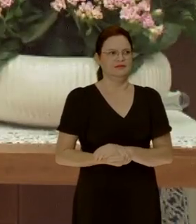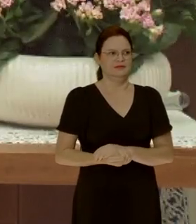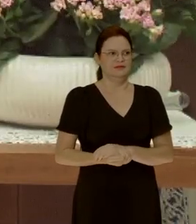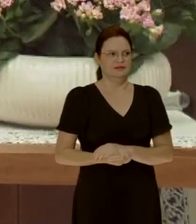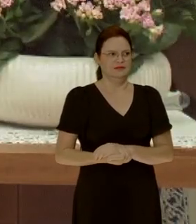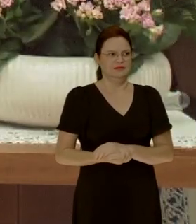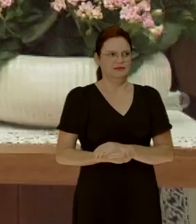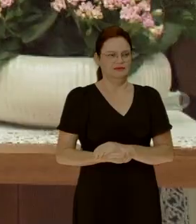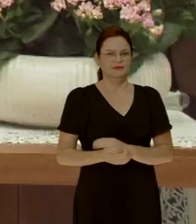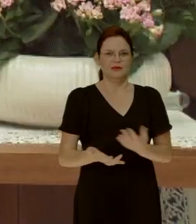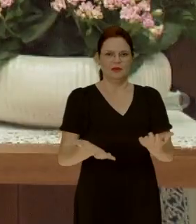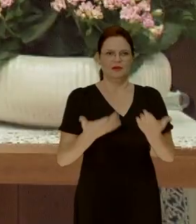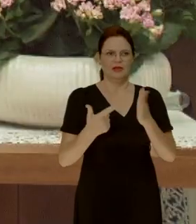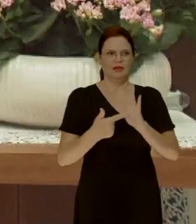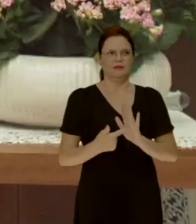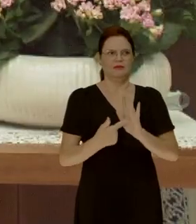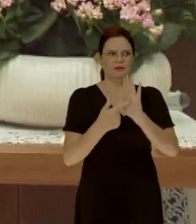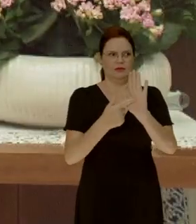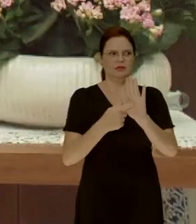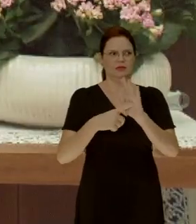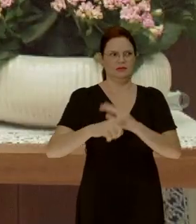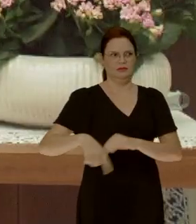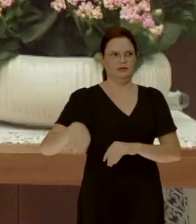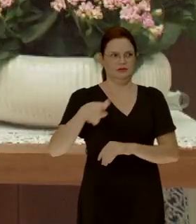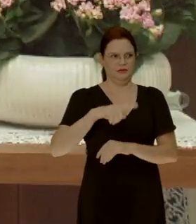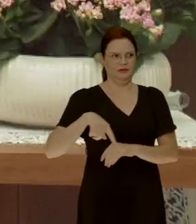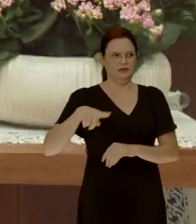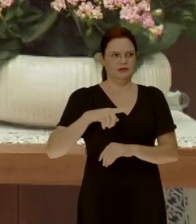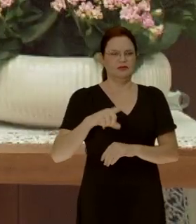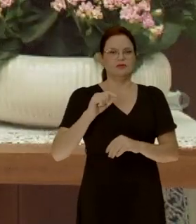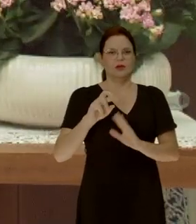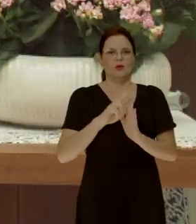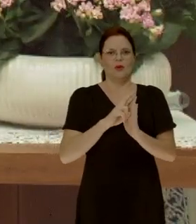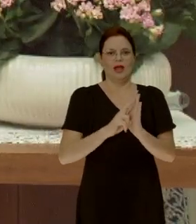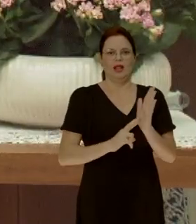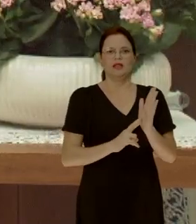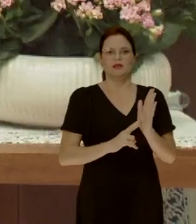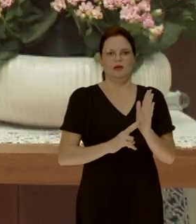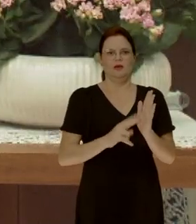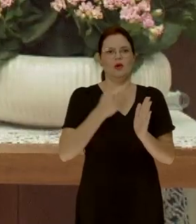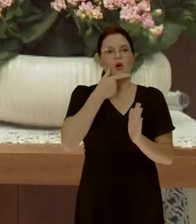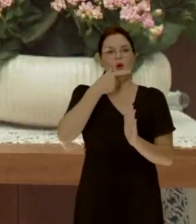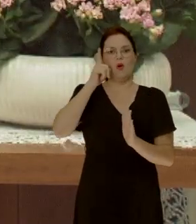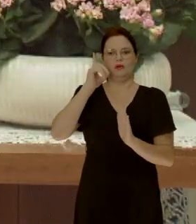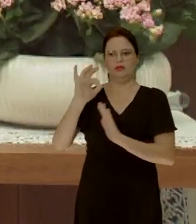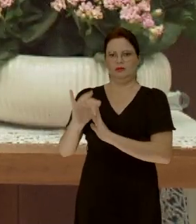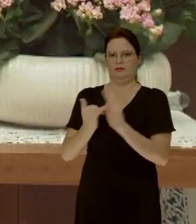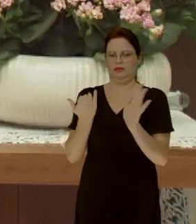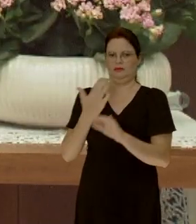Eu gostaria de mostrar aos irmãos aqui o relatório que chegou ontem.